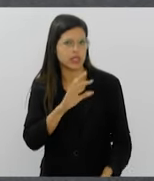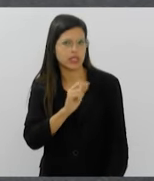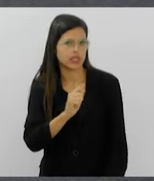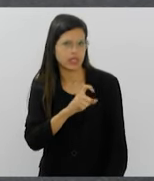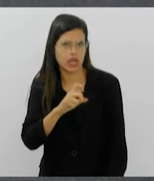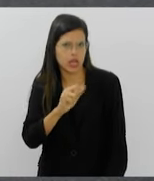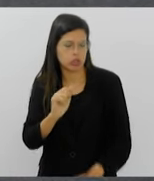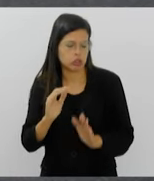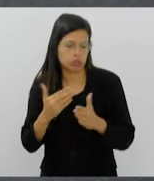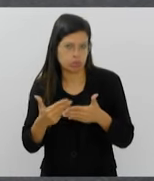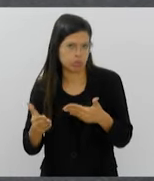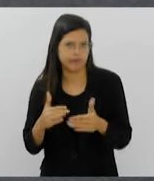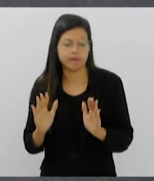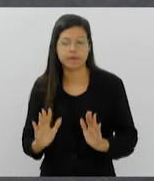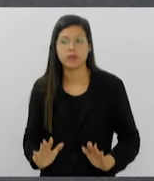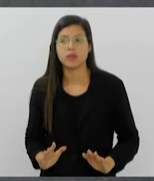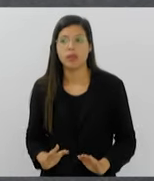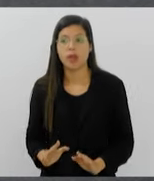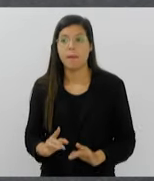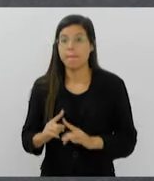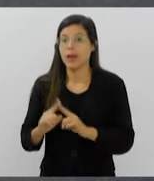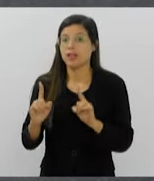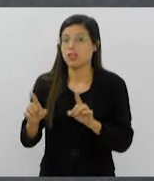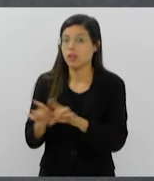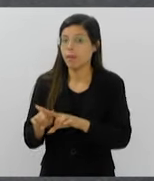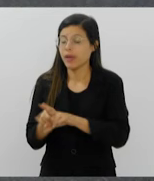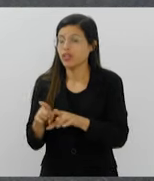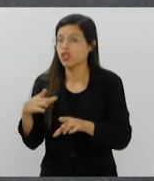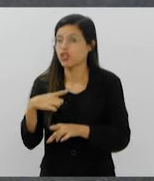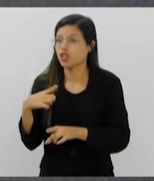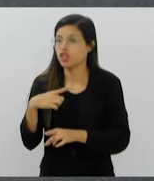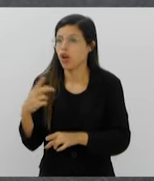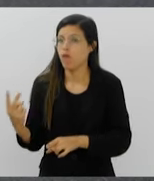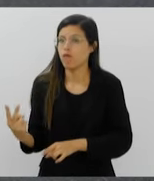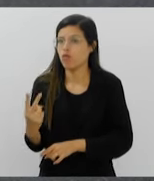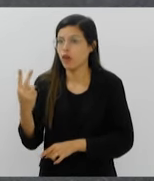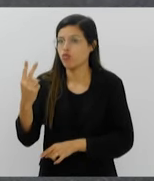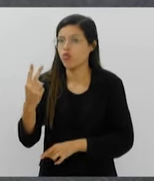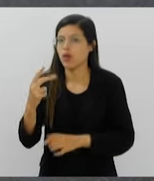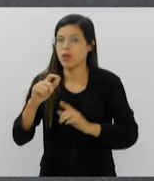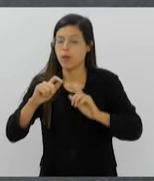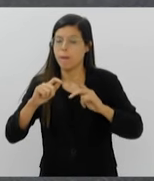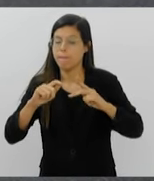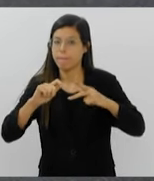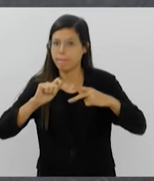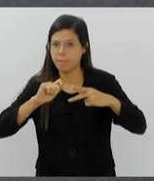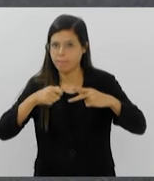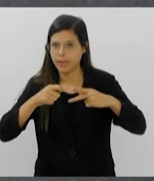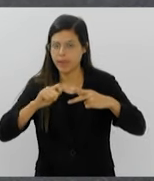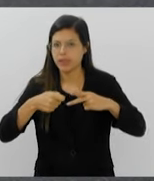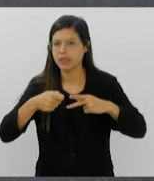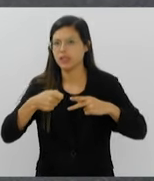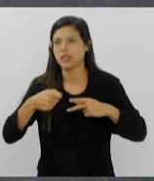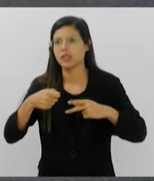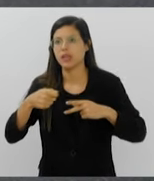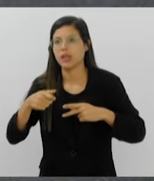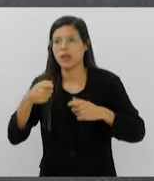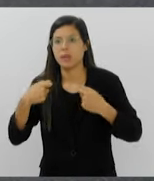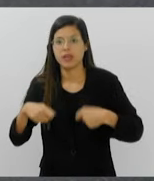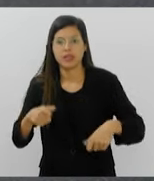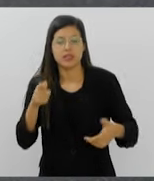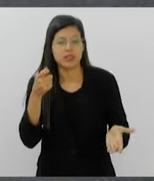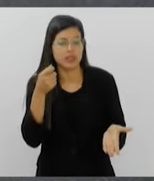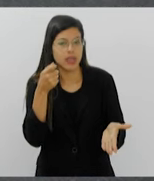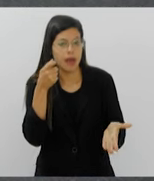coisa. E, por outro lado, ela dava um valor e um PIX para que o cidadão fizesse um PIX para uma